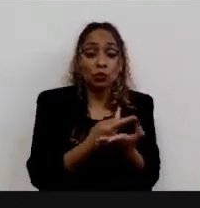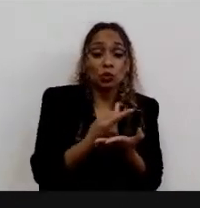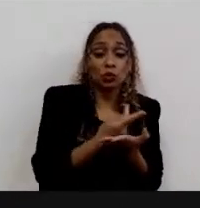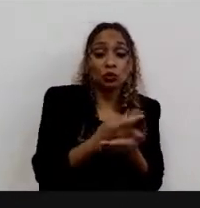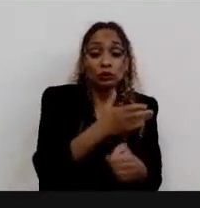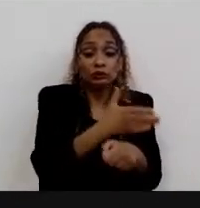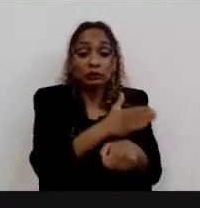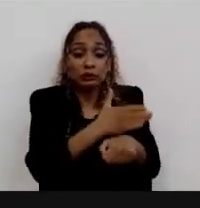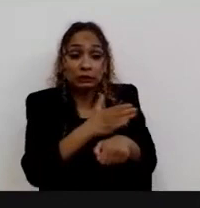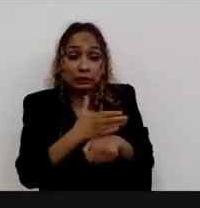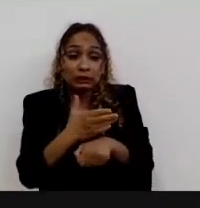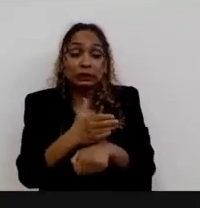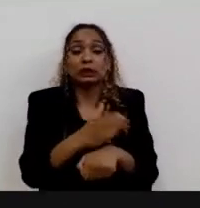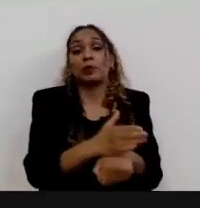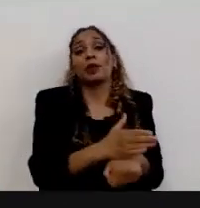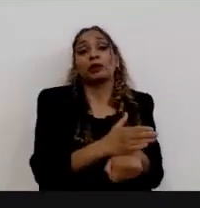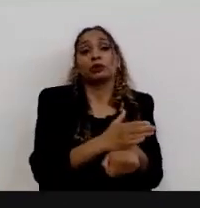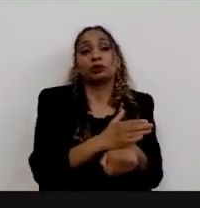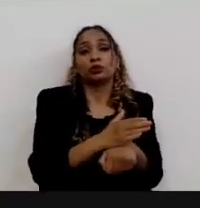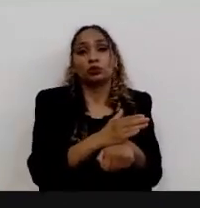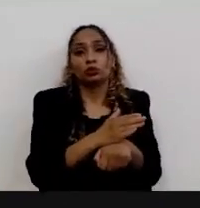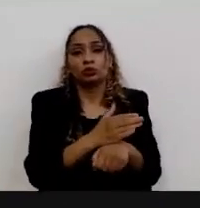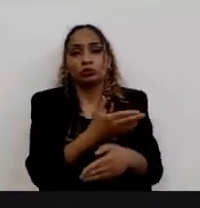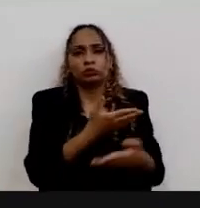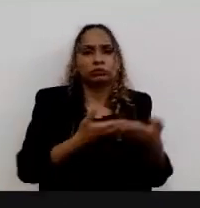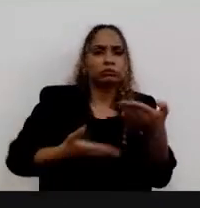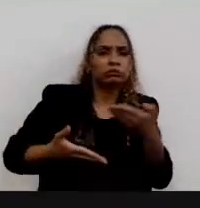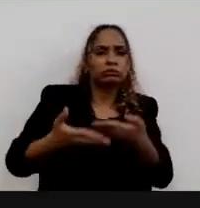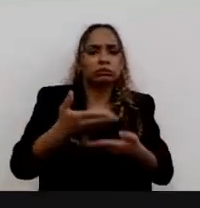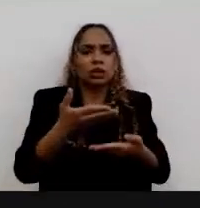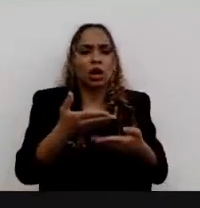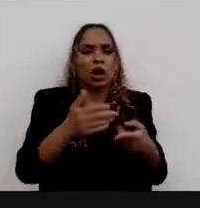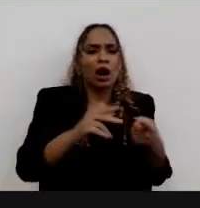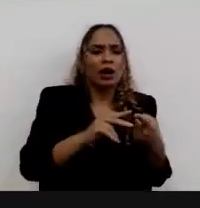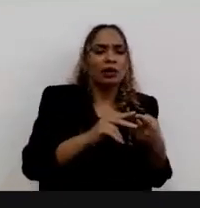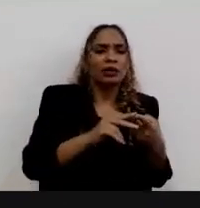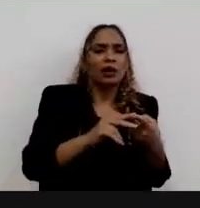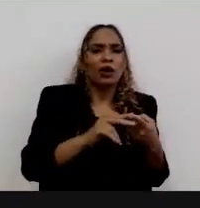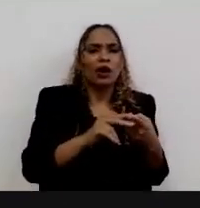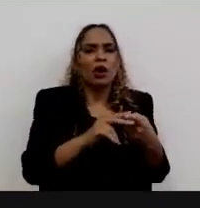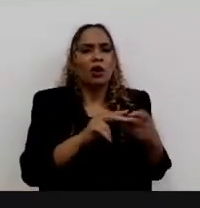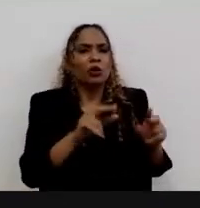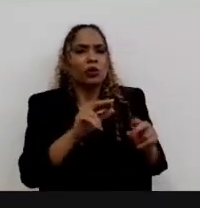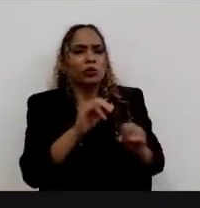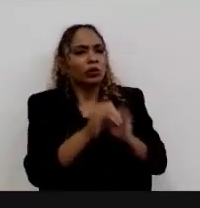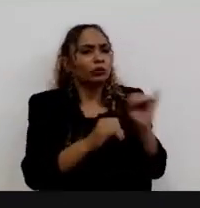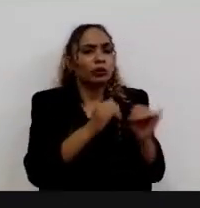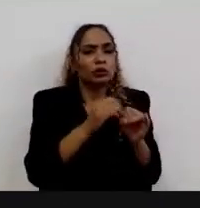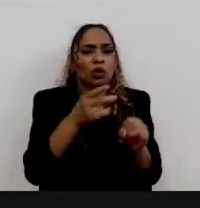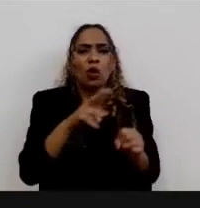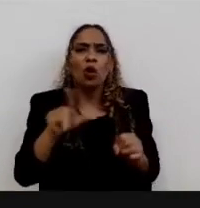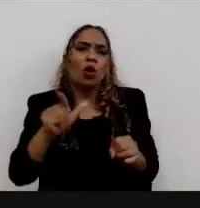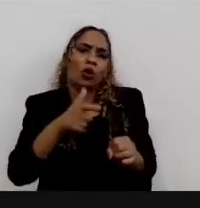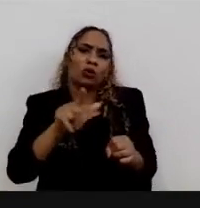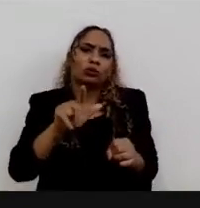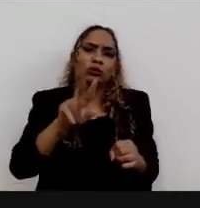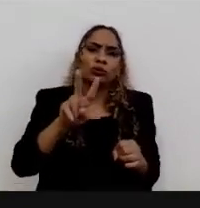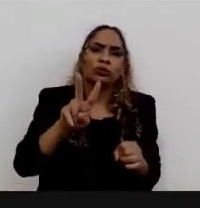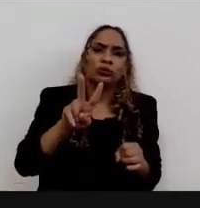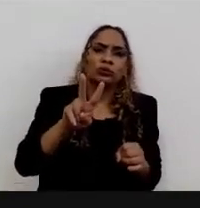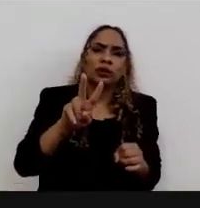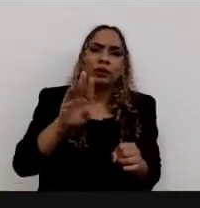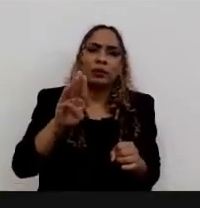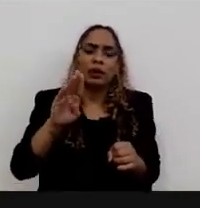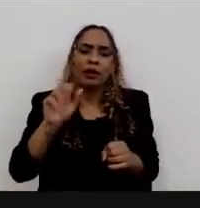treinamento conjugar tanto a automação utilizando ferramentas web quanto a automação por meio do VBA. O VBA, pessoal, é